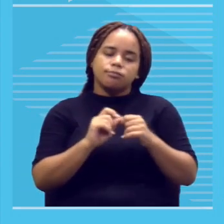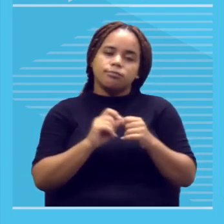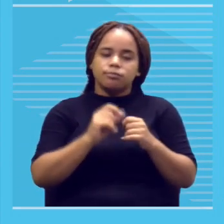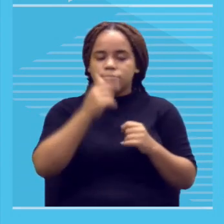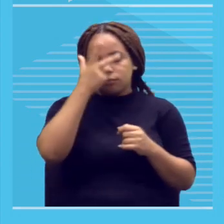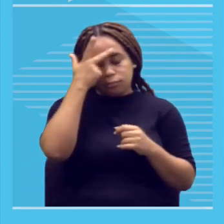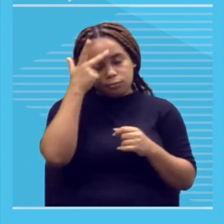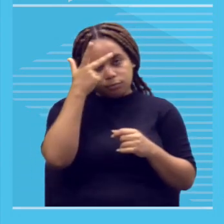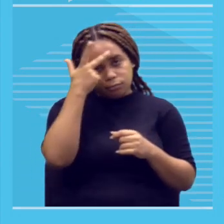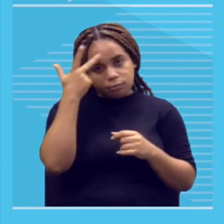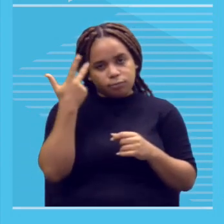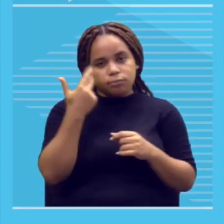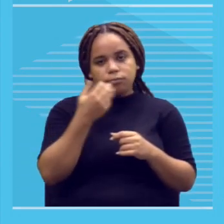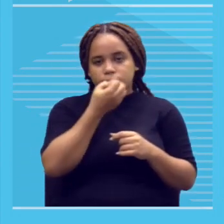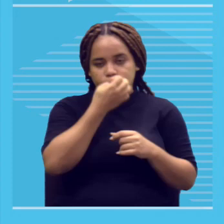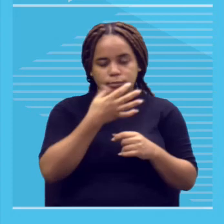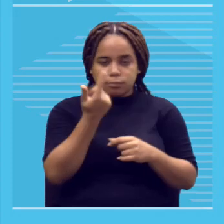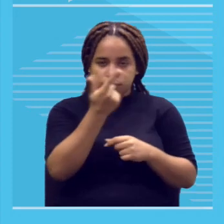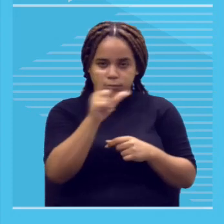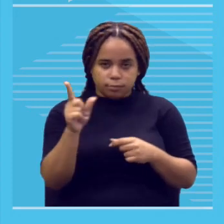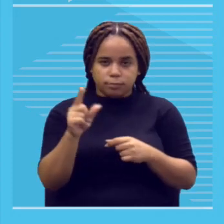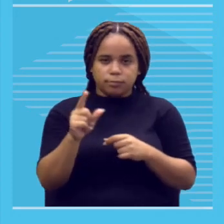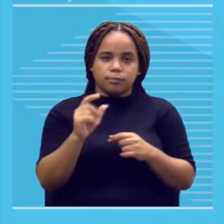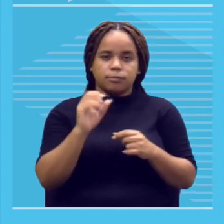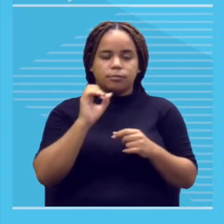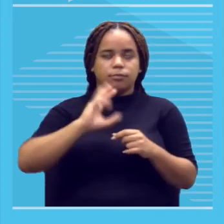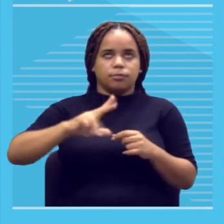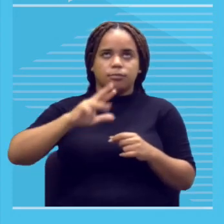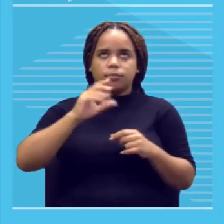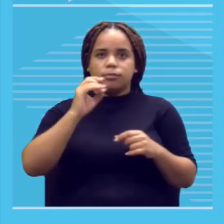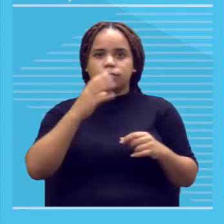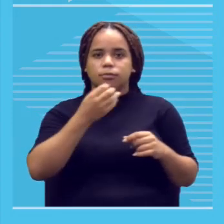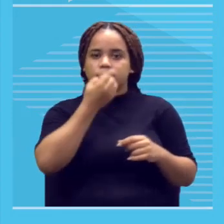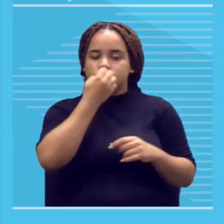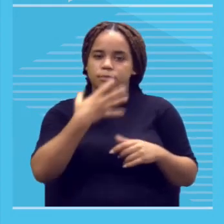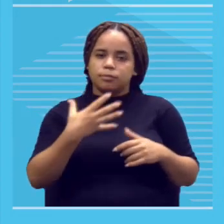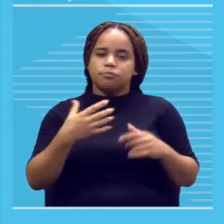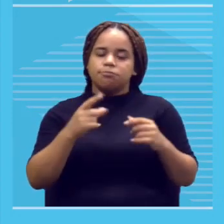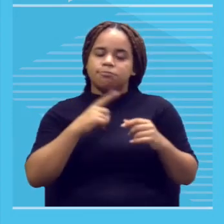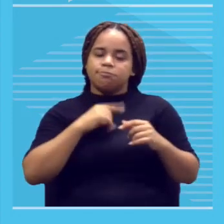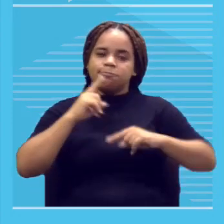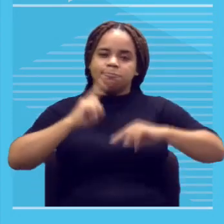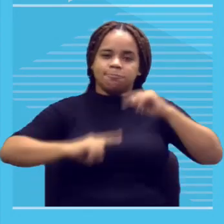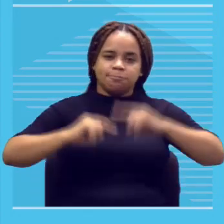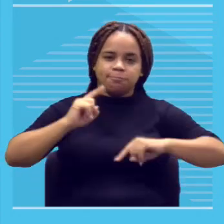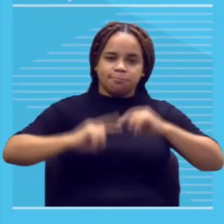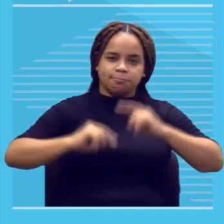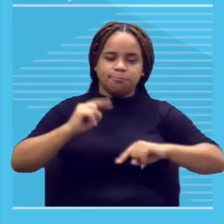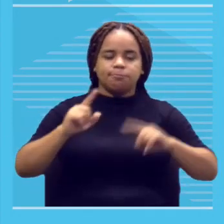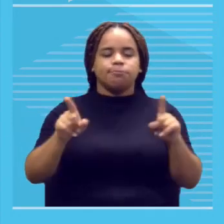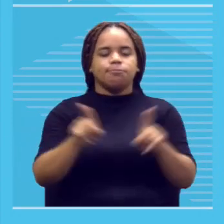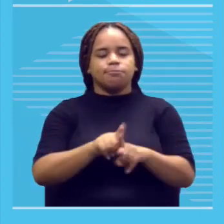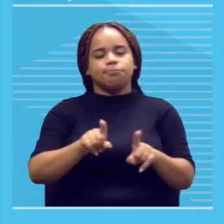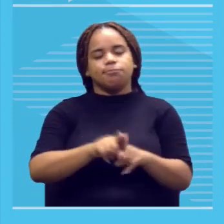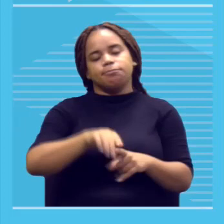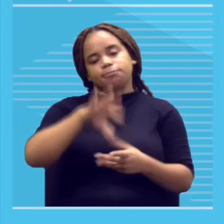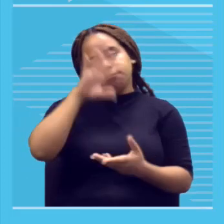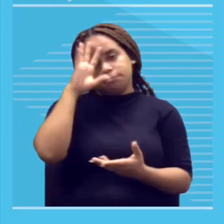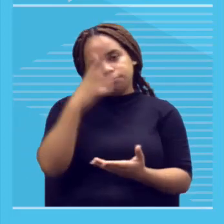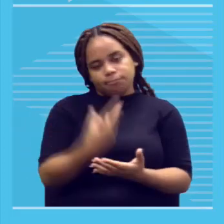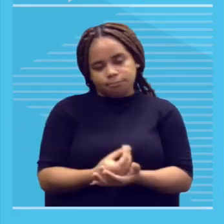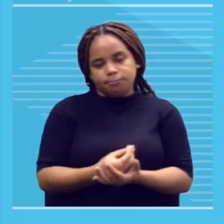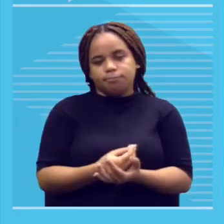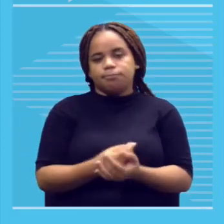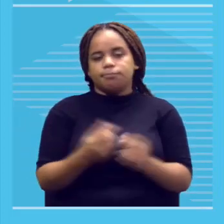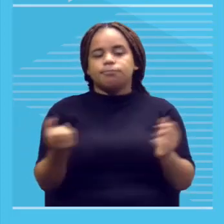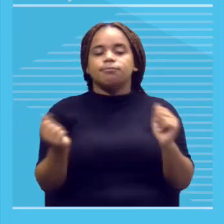ao próximo e não é apenas um bem espiritual é um bem material ajudar o próximo